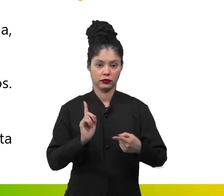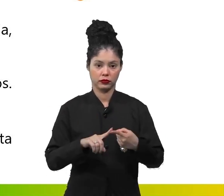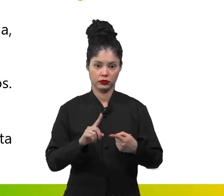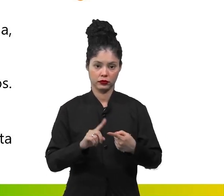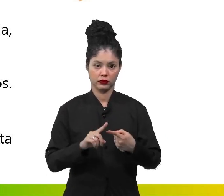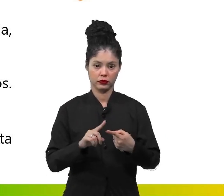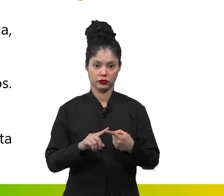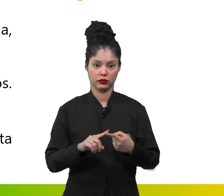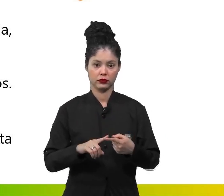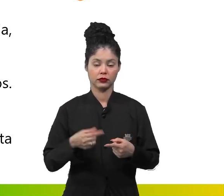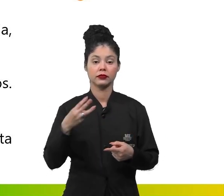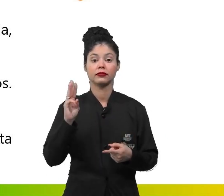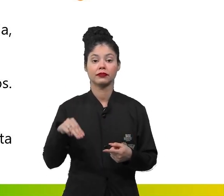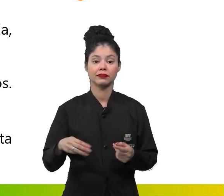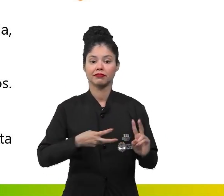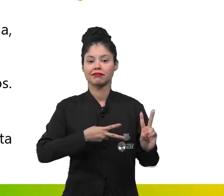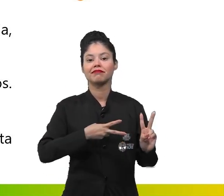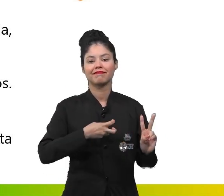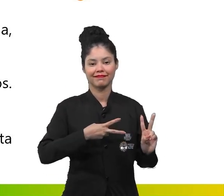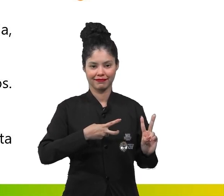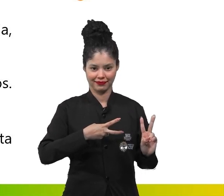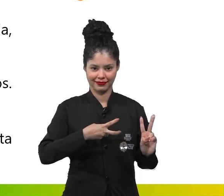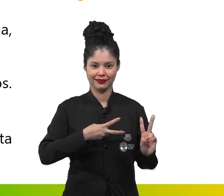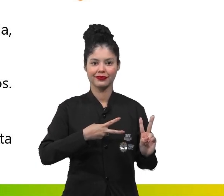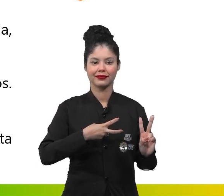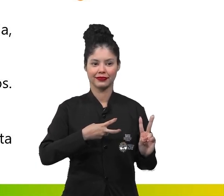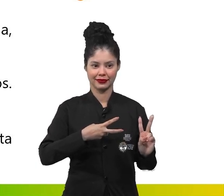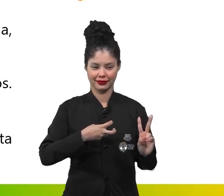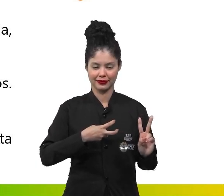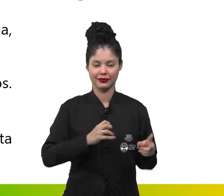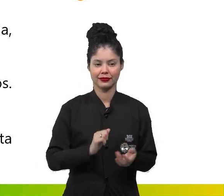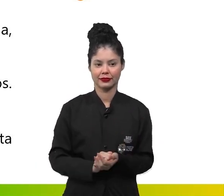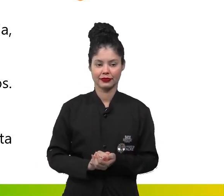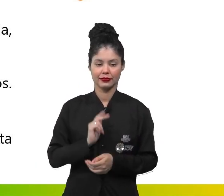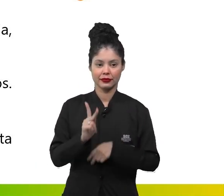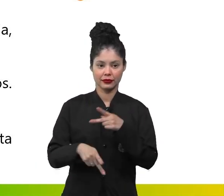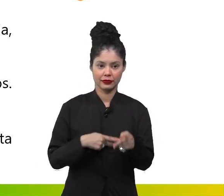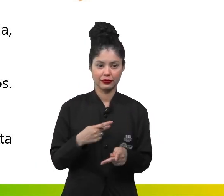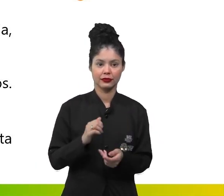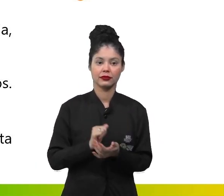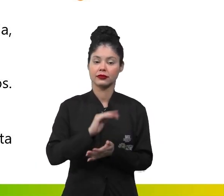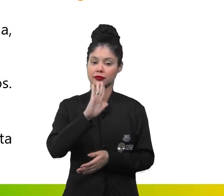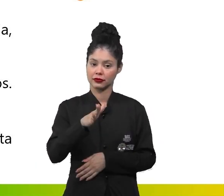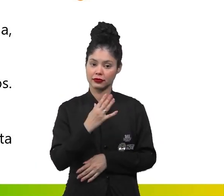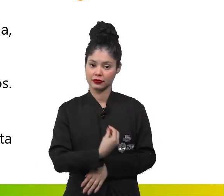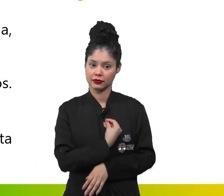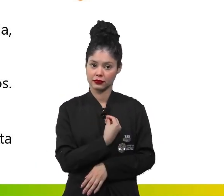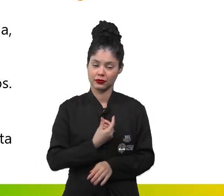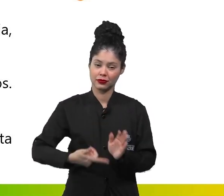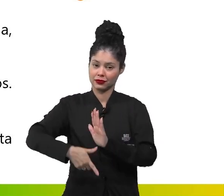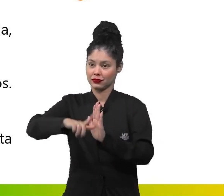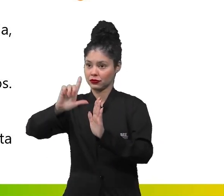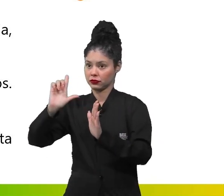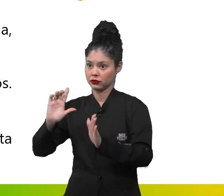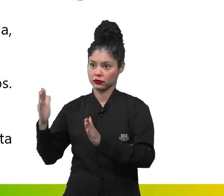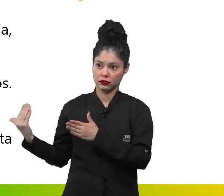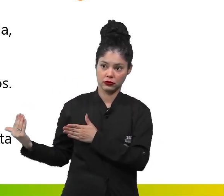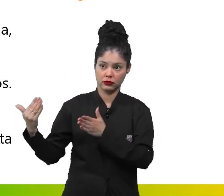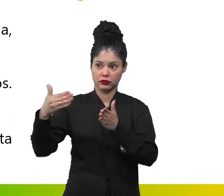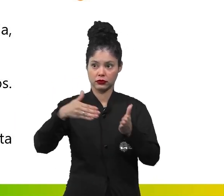gente tem que citar quem? Os indígenas. Os indígenas, eles são povos, tá? Que já viviam